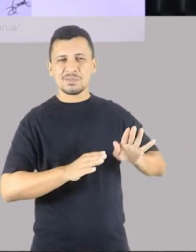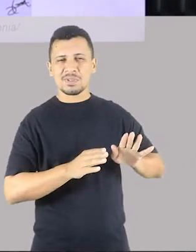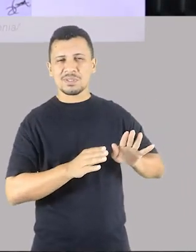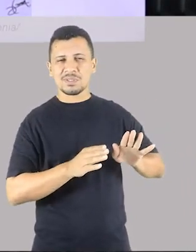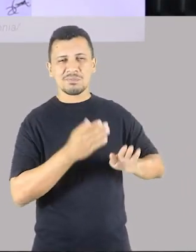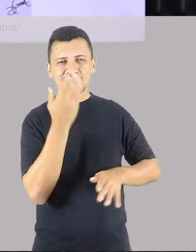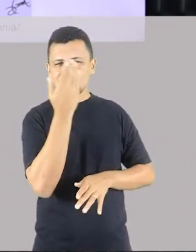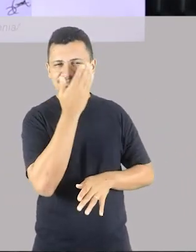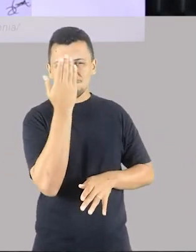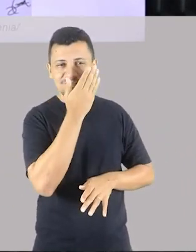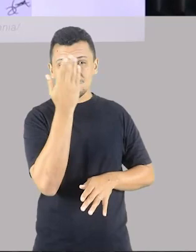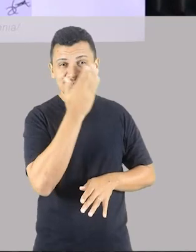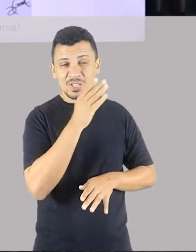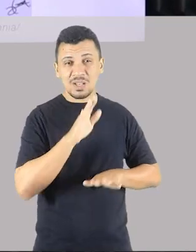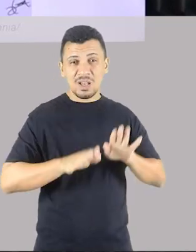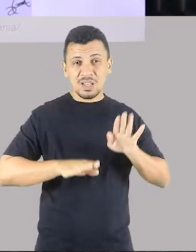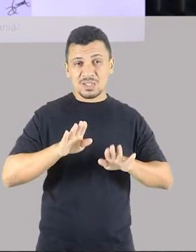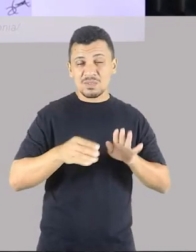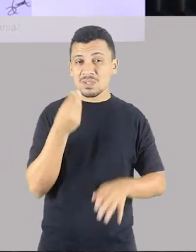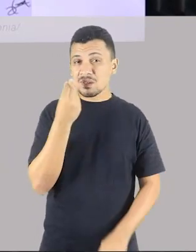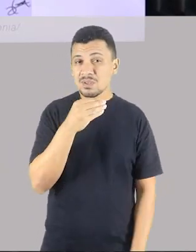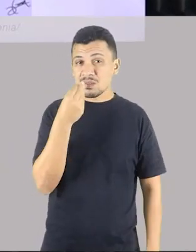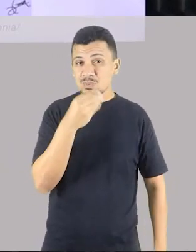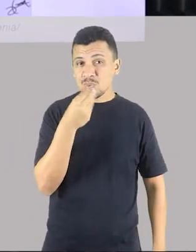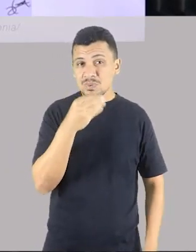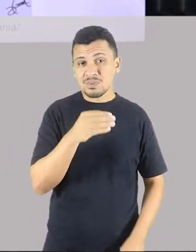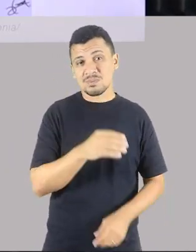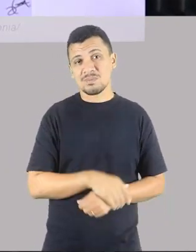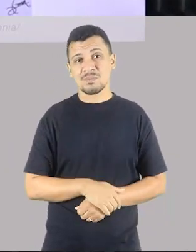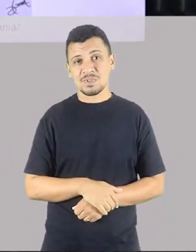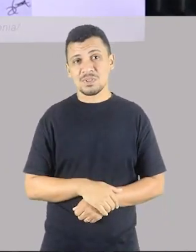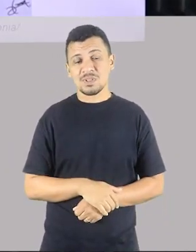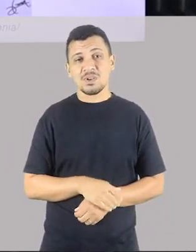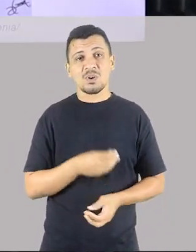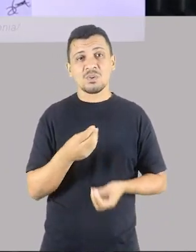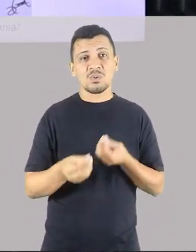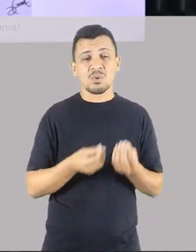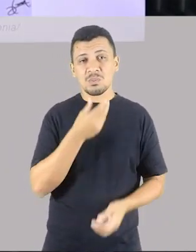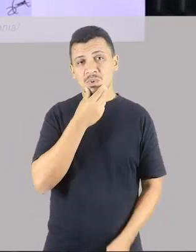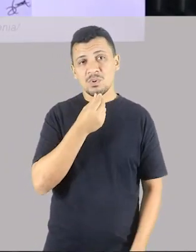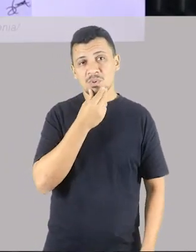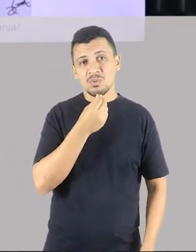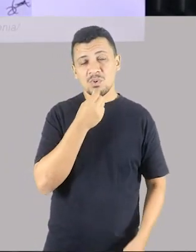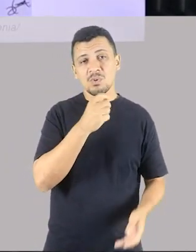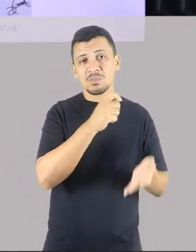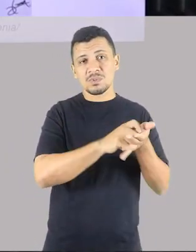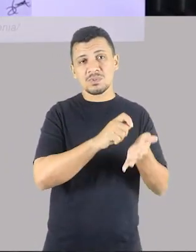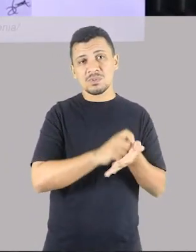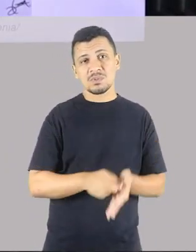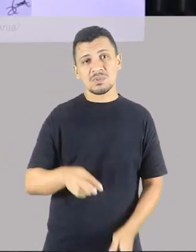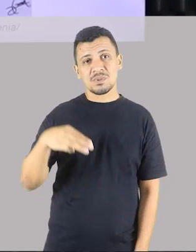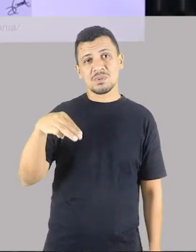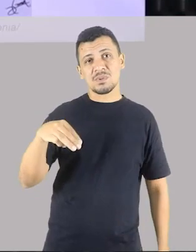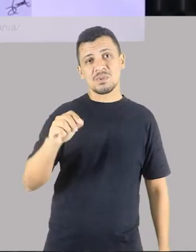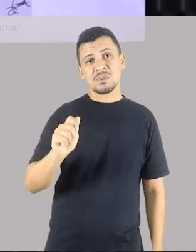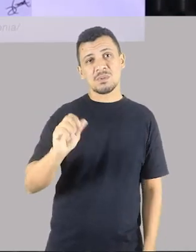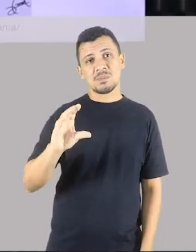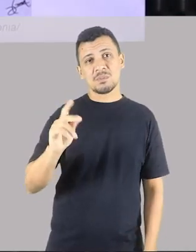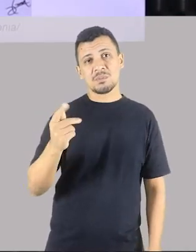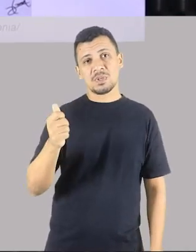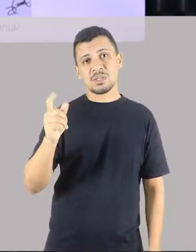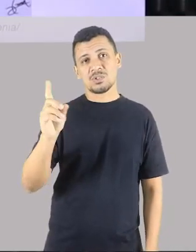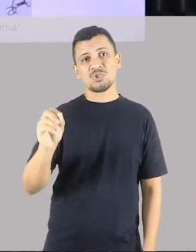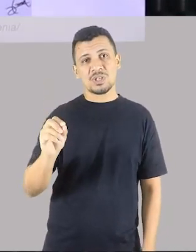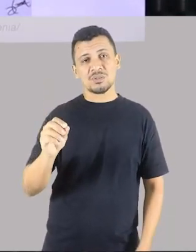ironia é sutil. E aí a gente chama atenção para o Machado de Assis, o grande nome da literatura brasileira, o grande